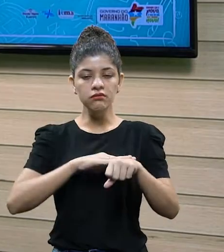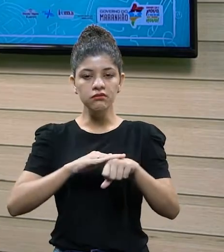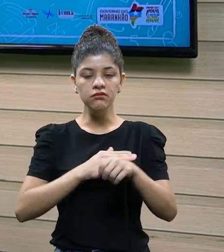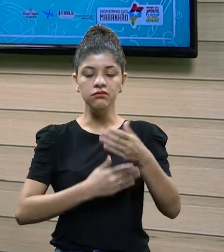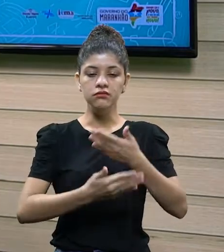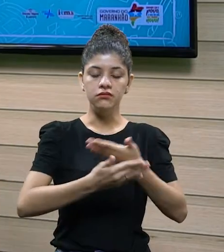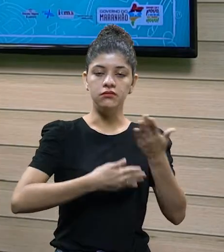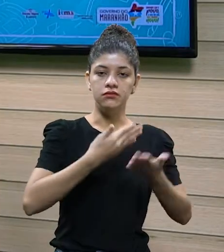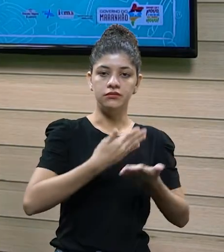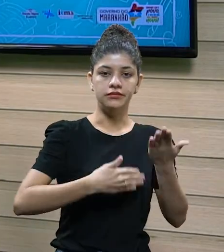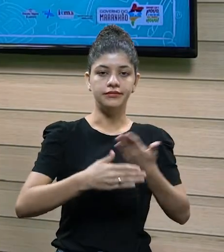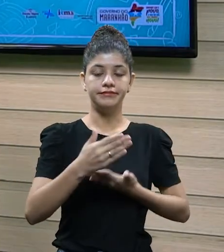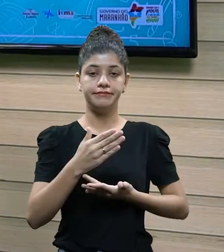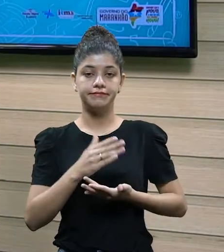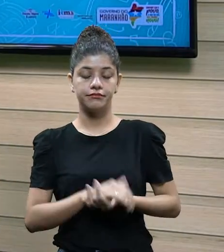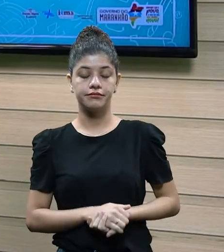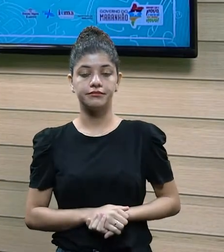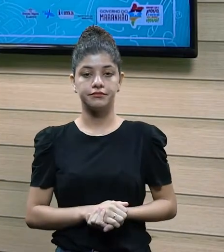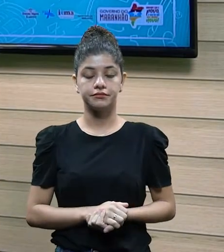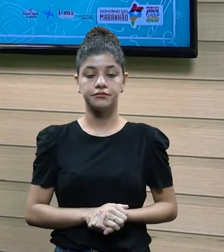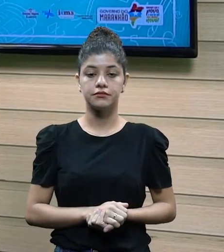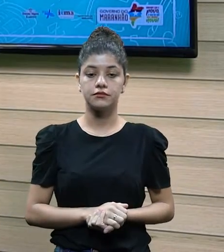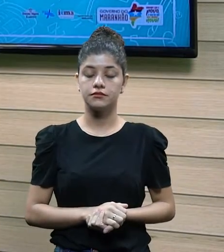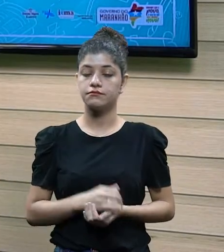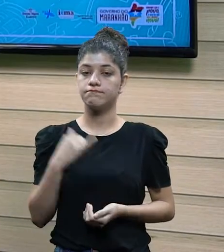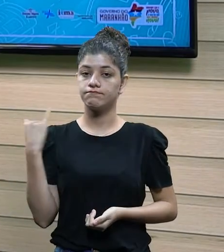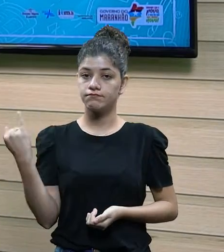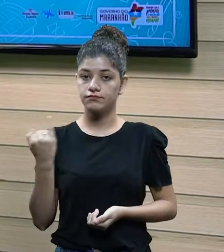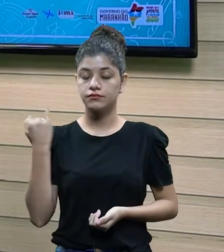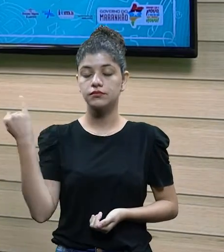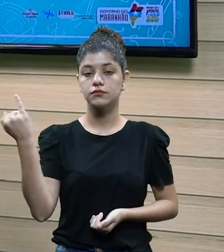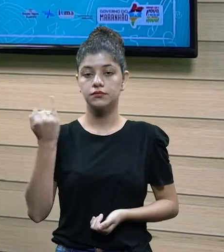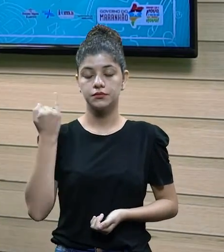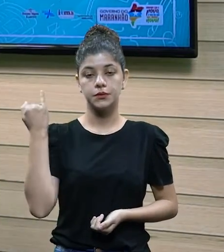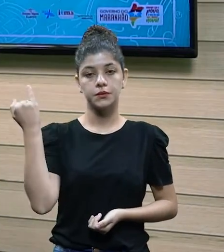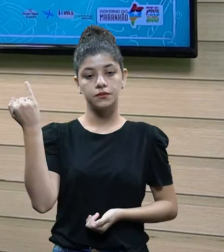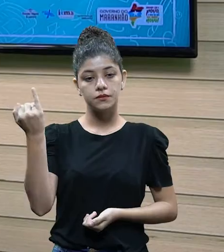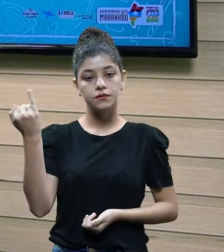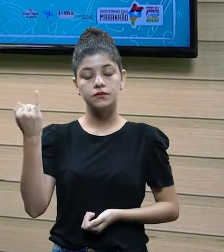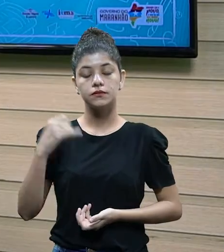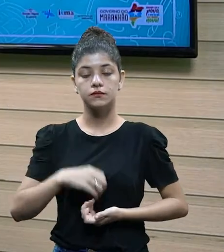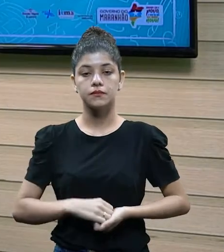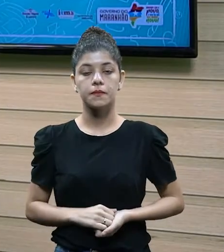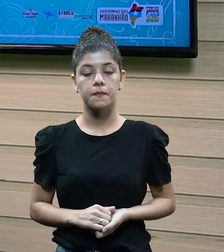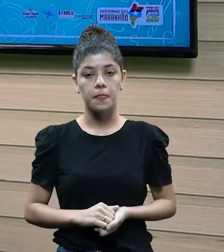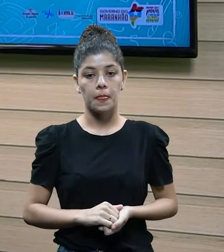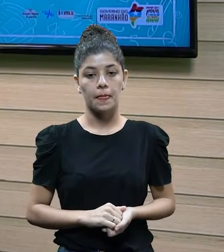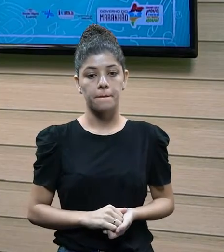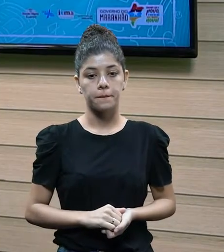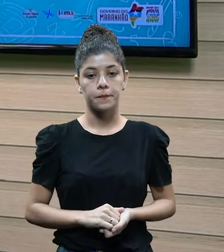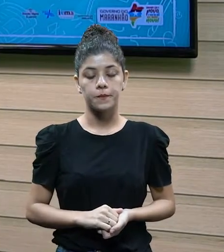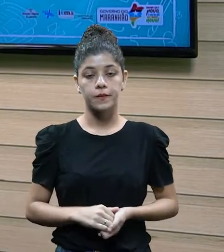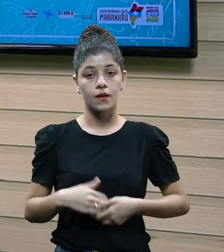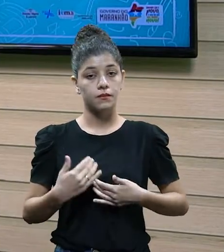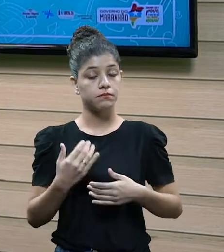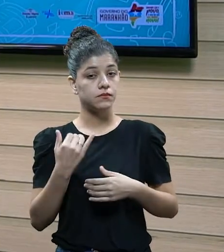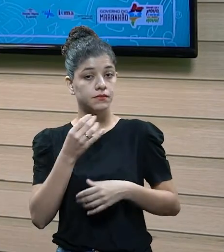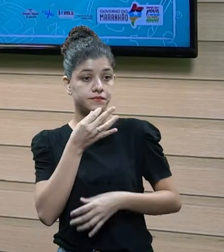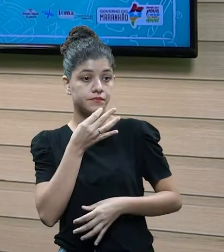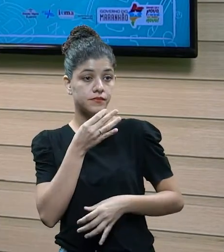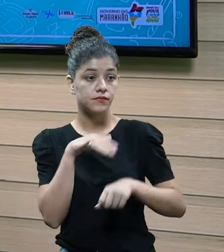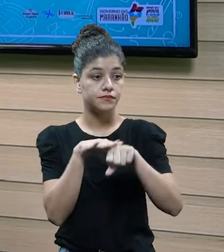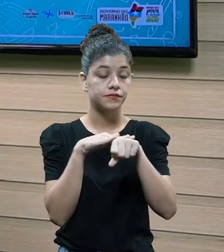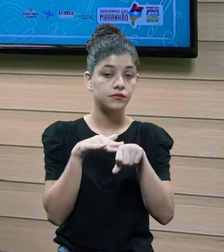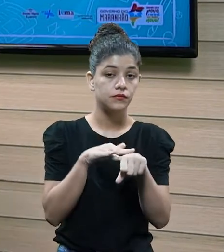dialogando, vendo um vídeo no YouTube. Então esse diálogo ele é muito importante, dialogar, jogar franco, jogar aberto. E esse diálogo ele